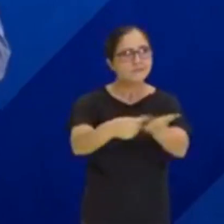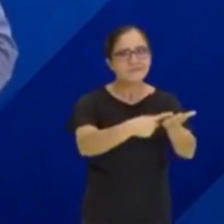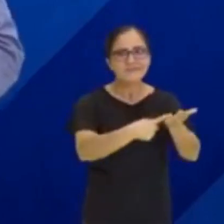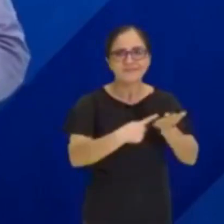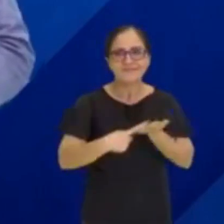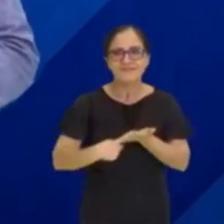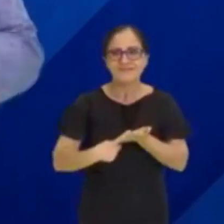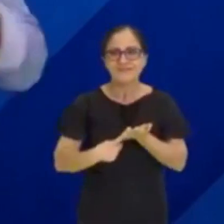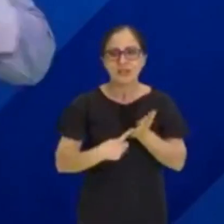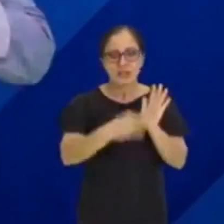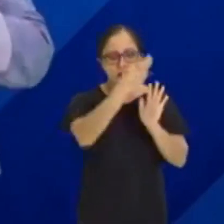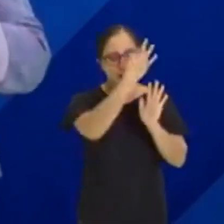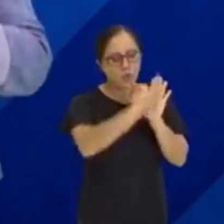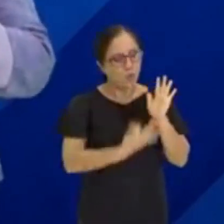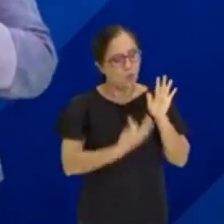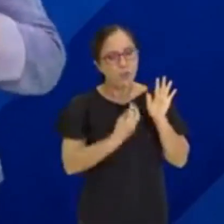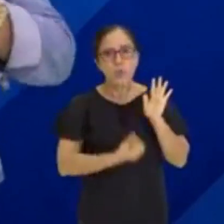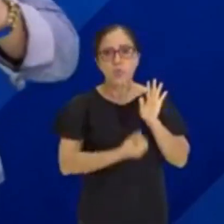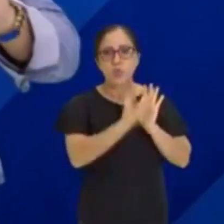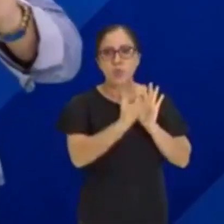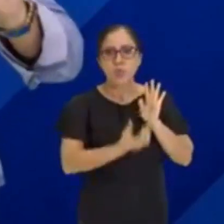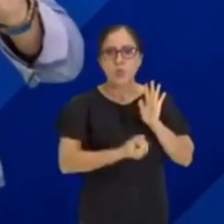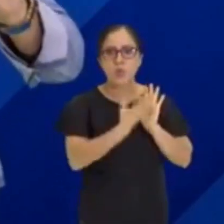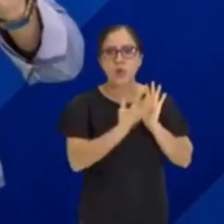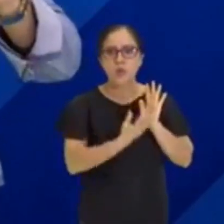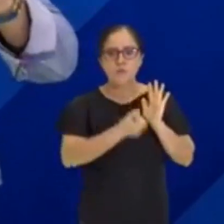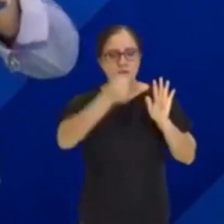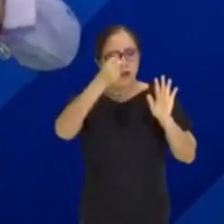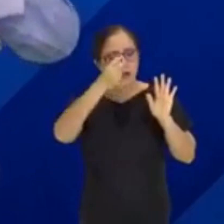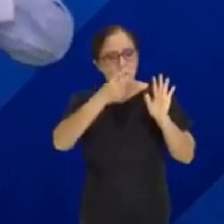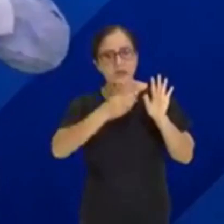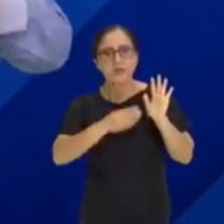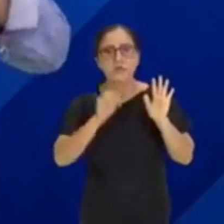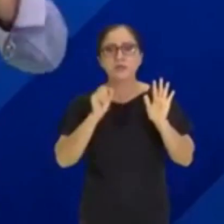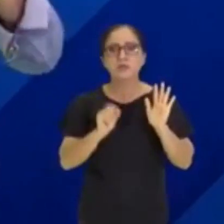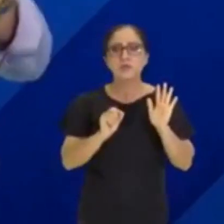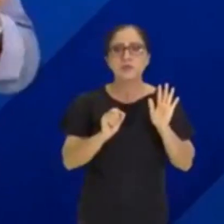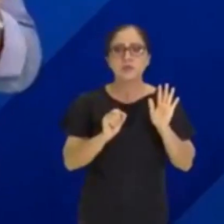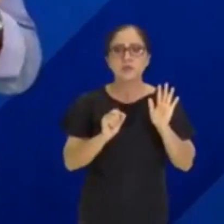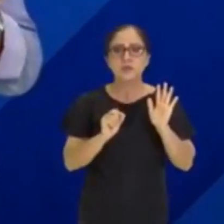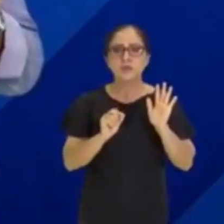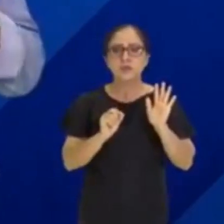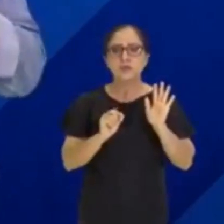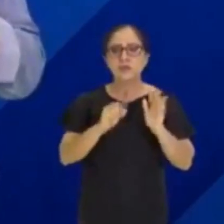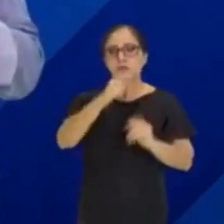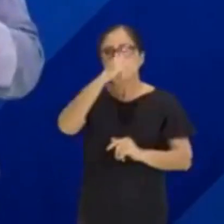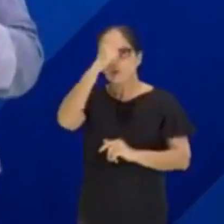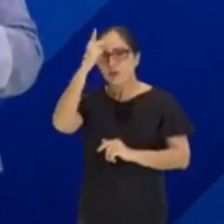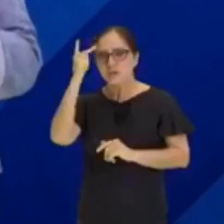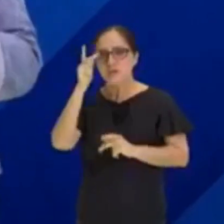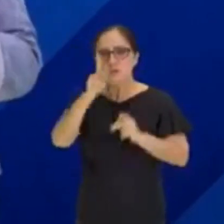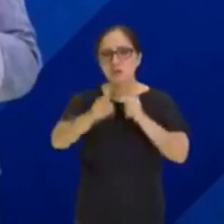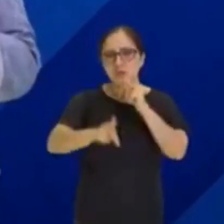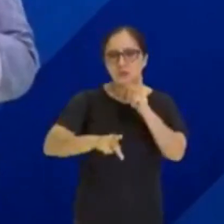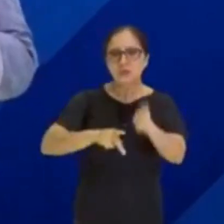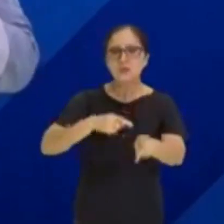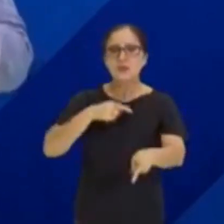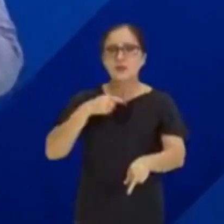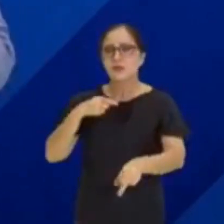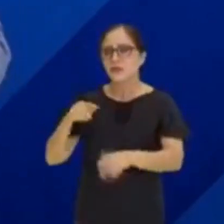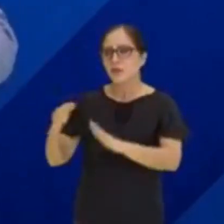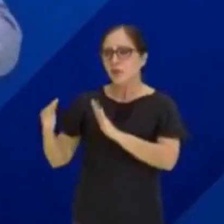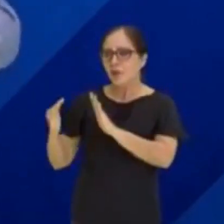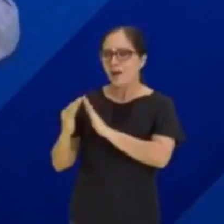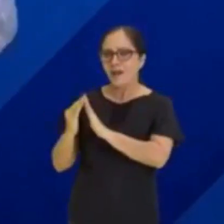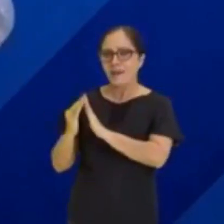lírico fala que não foi combinado. Ele fala que essa atitude das pessoas de não saírem de casa